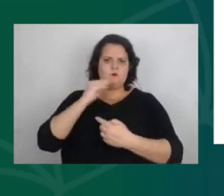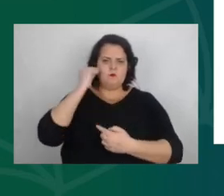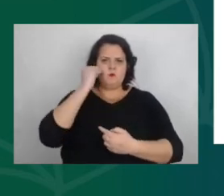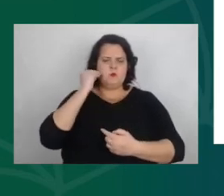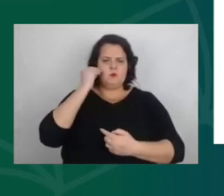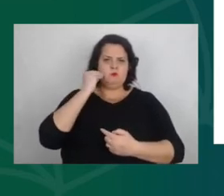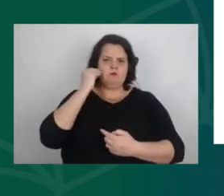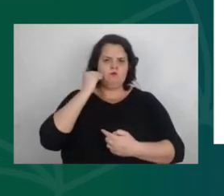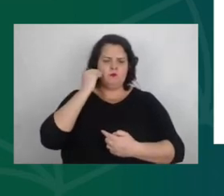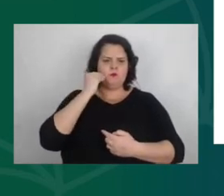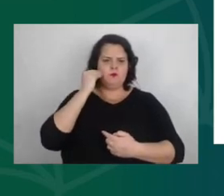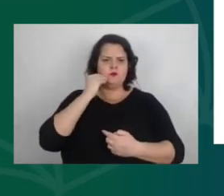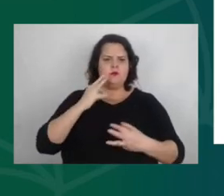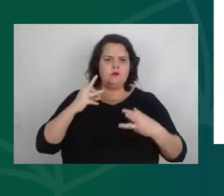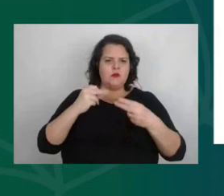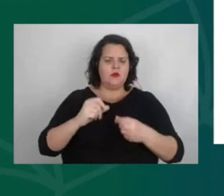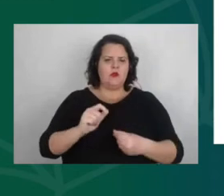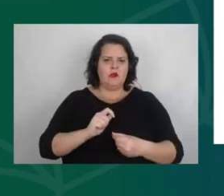laboratório estava